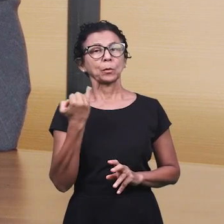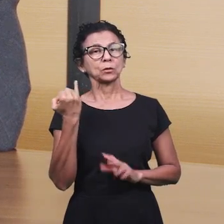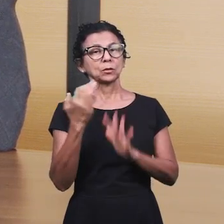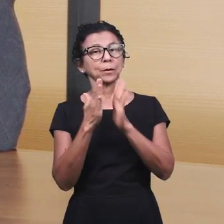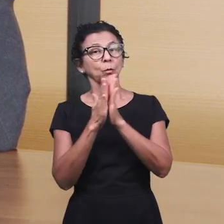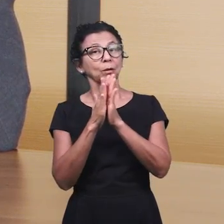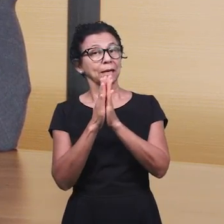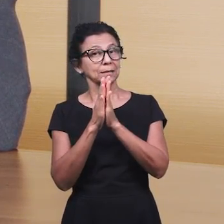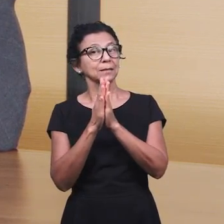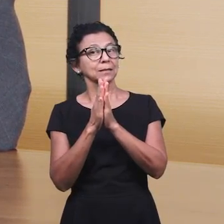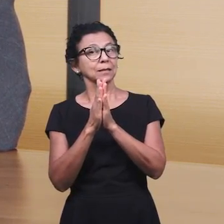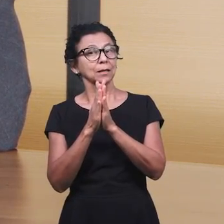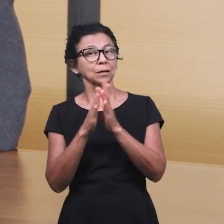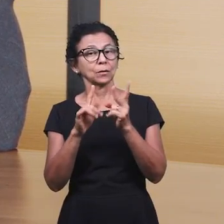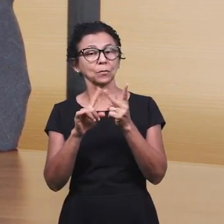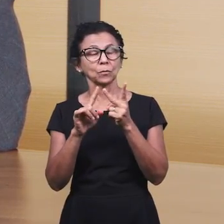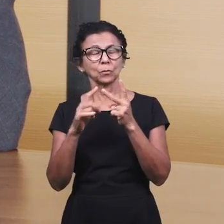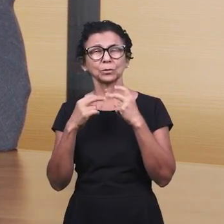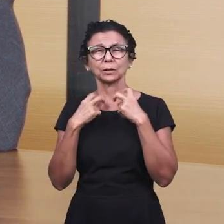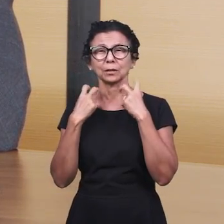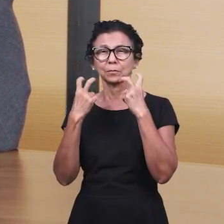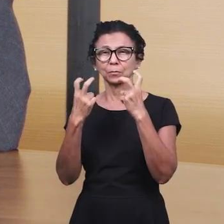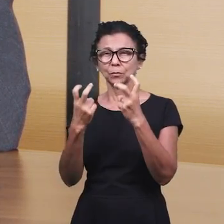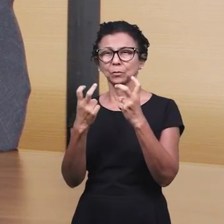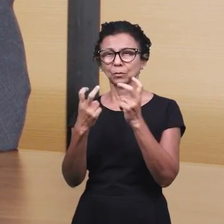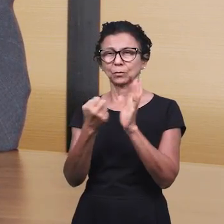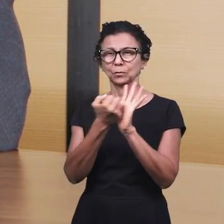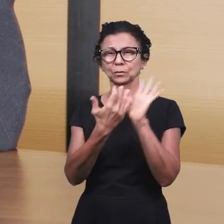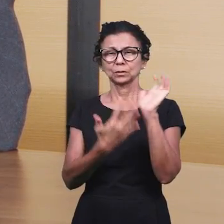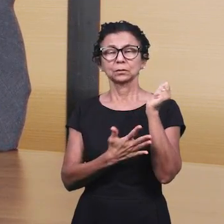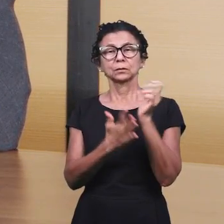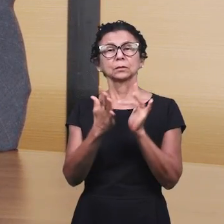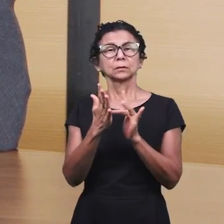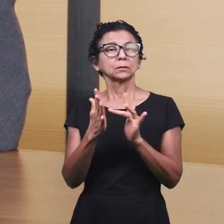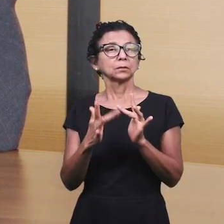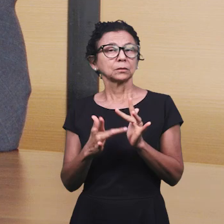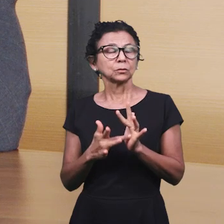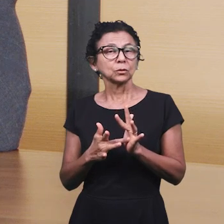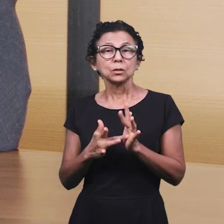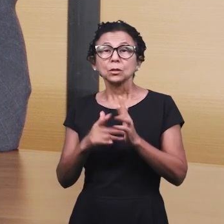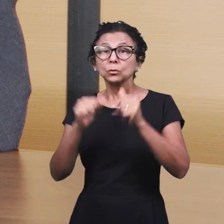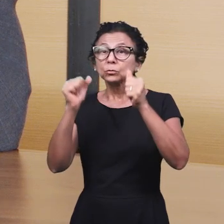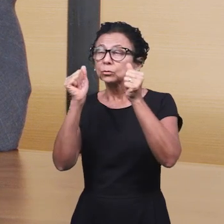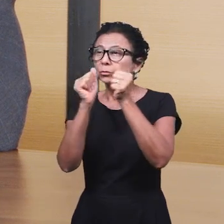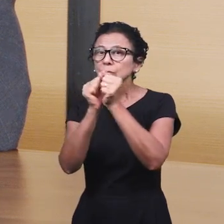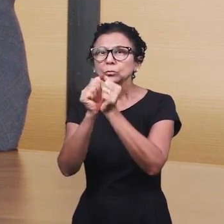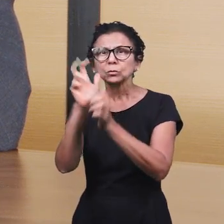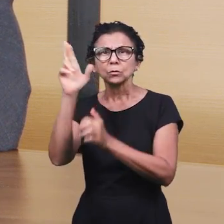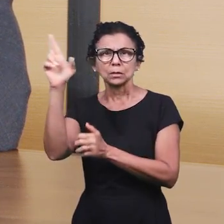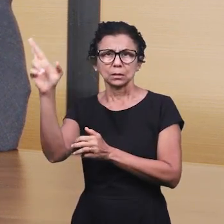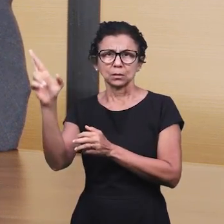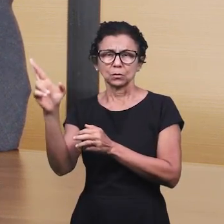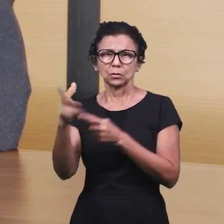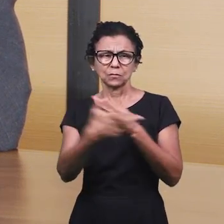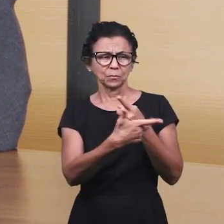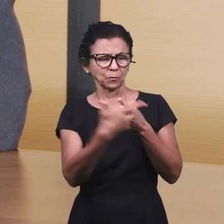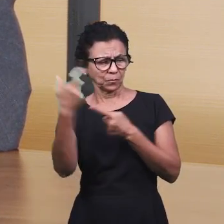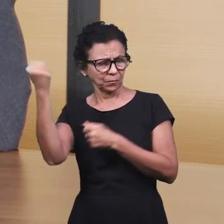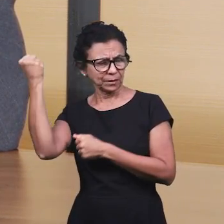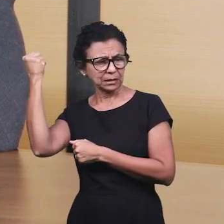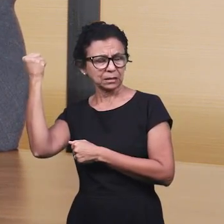estamos vivendo, em que há ataques do adversário das nossas vidas, né, para destruir todo o projeto de